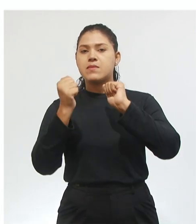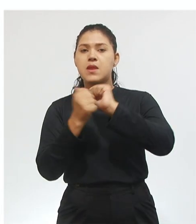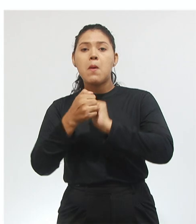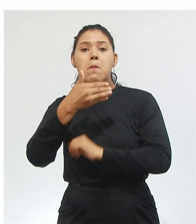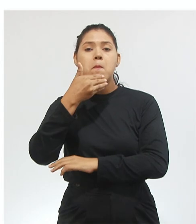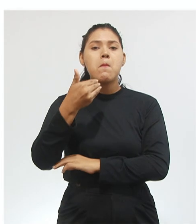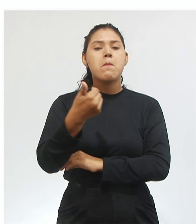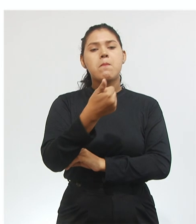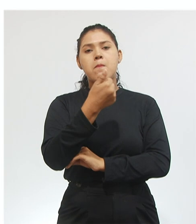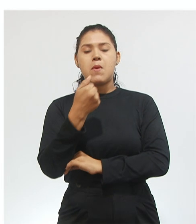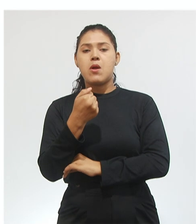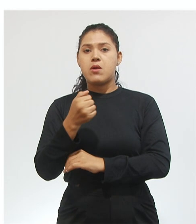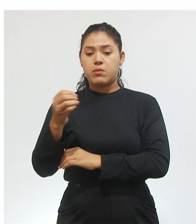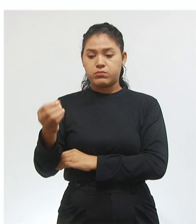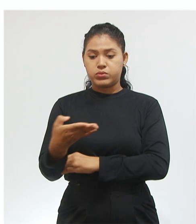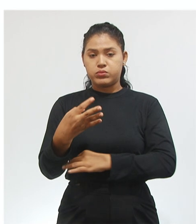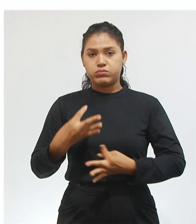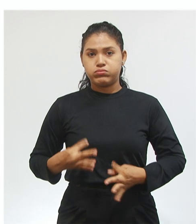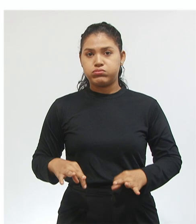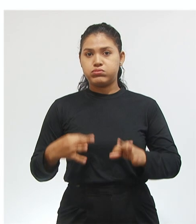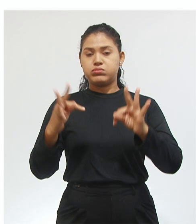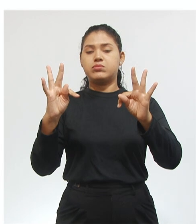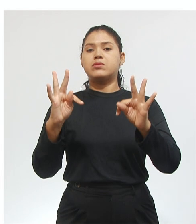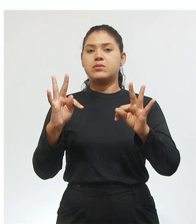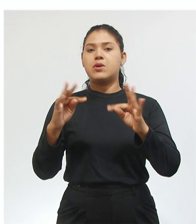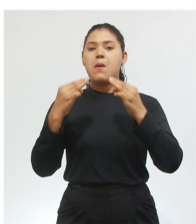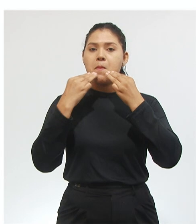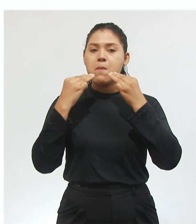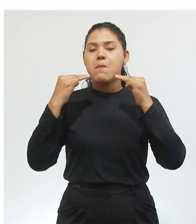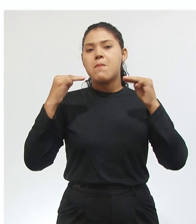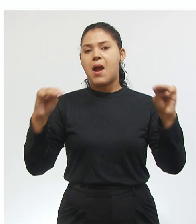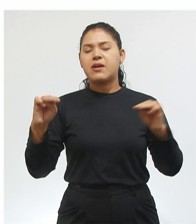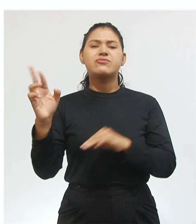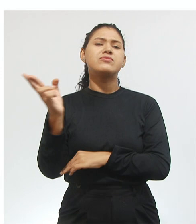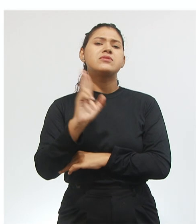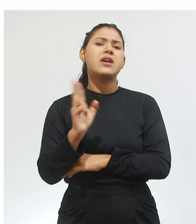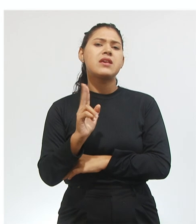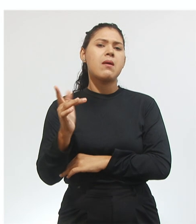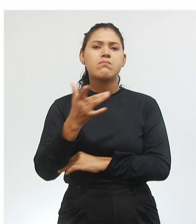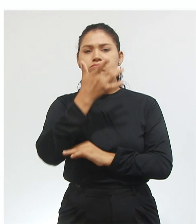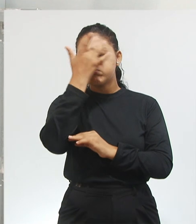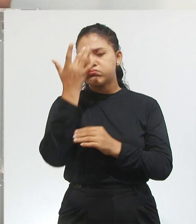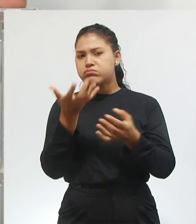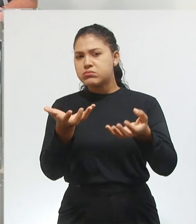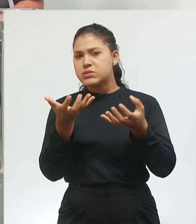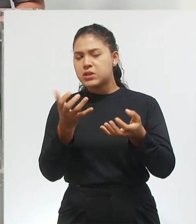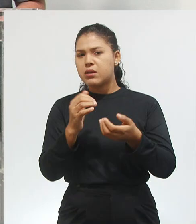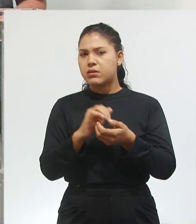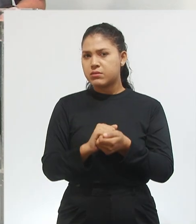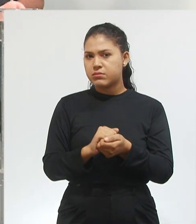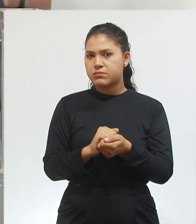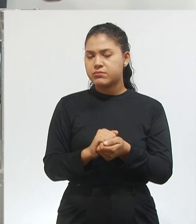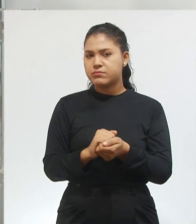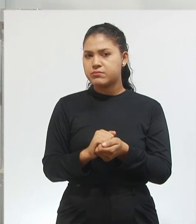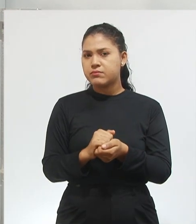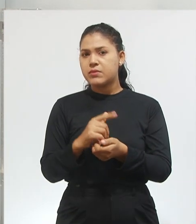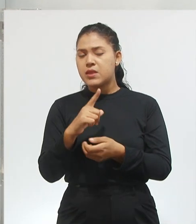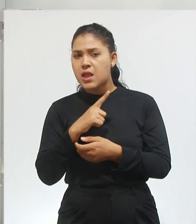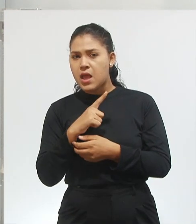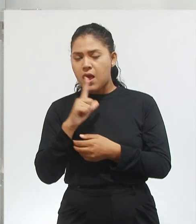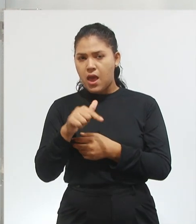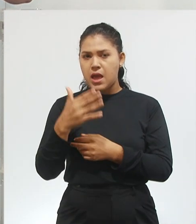para alcançar esses clientes determinando quem são esses clientes né né a organização ela existe para um público